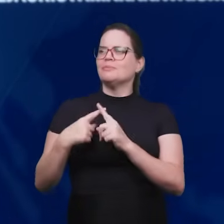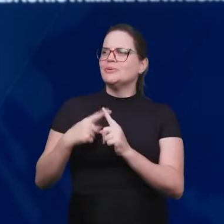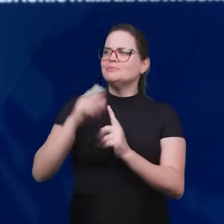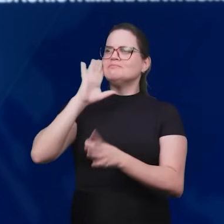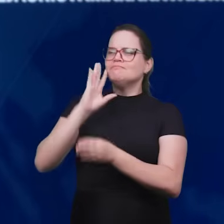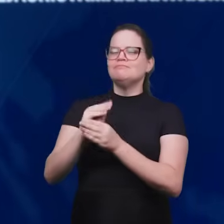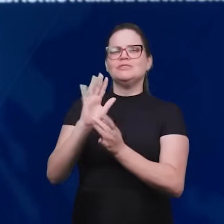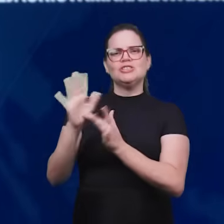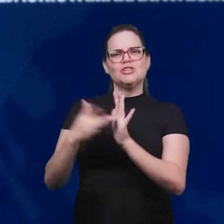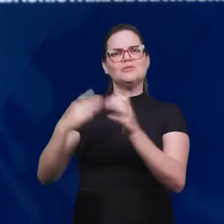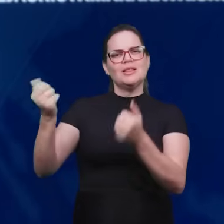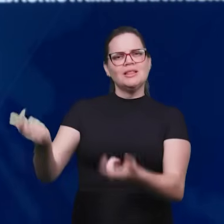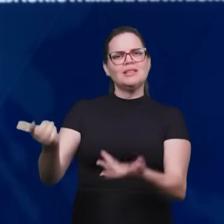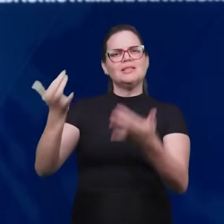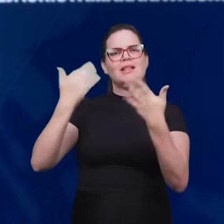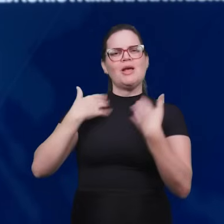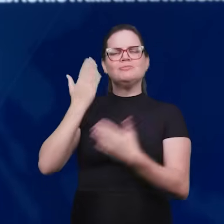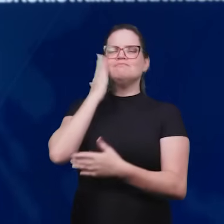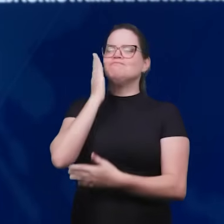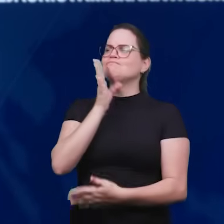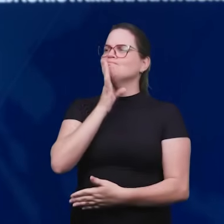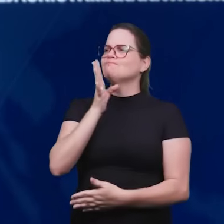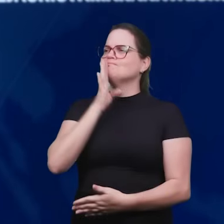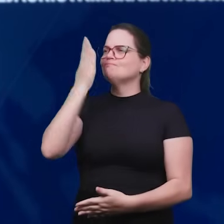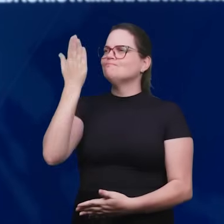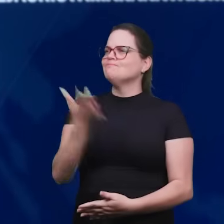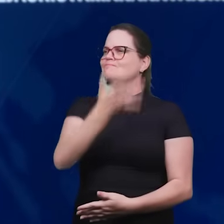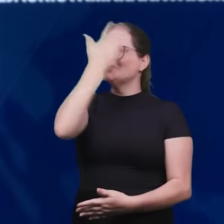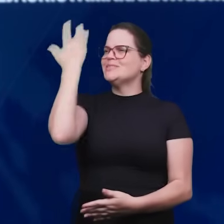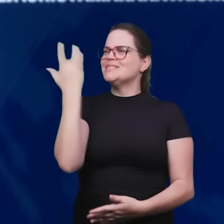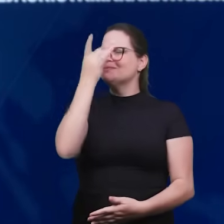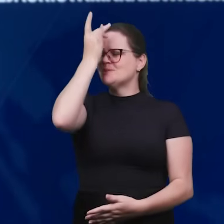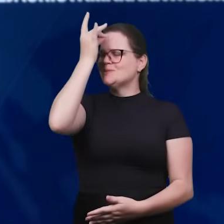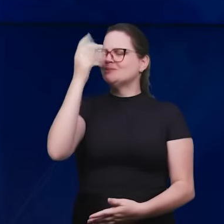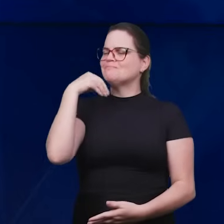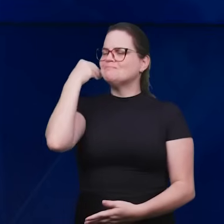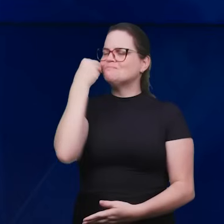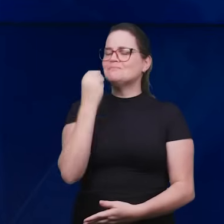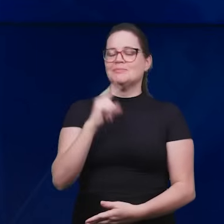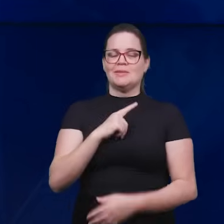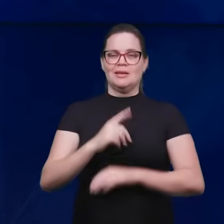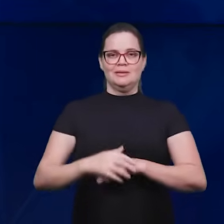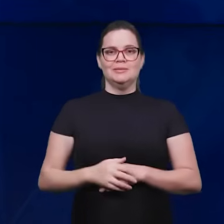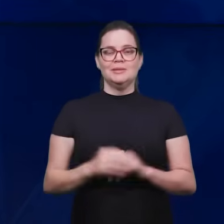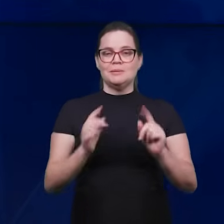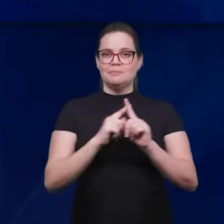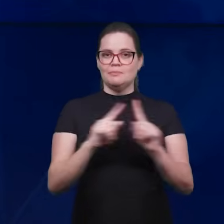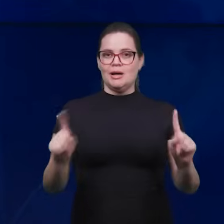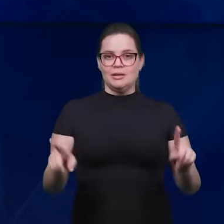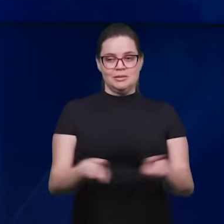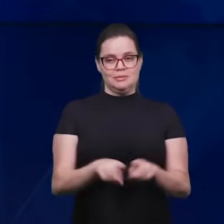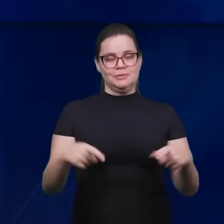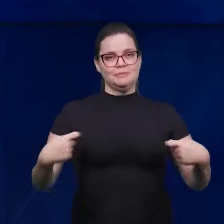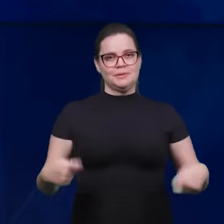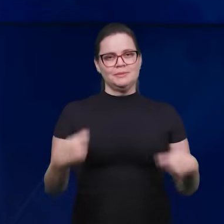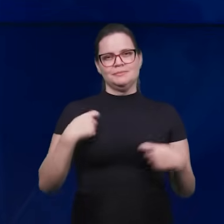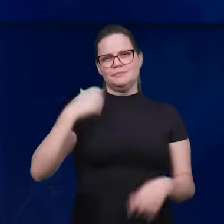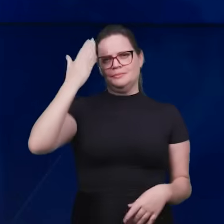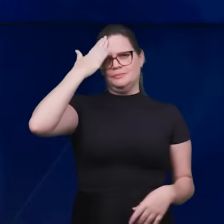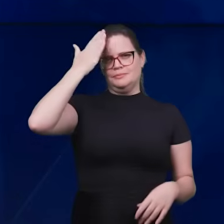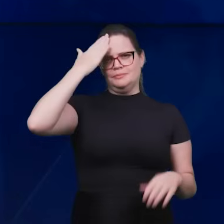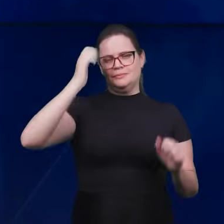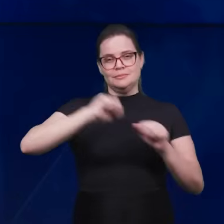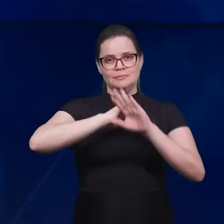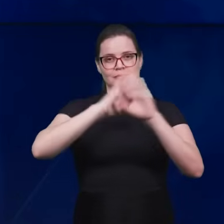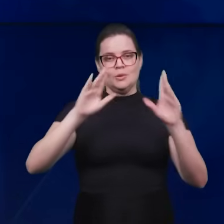seu Espírito Santo. Mas também é preciso entender, desse